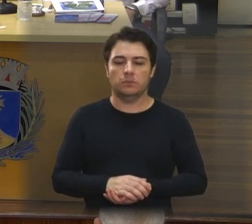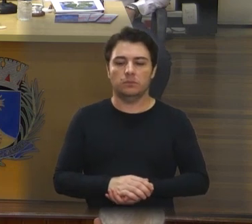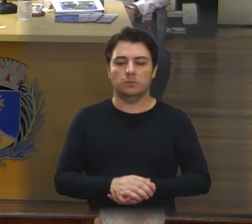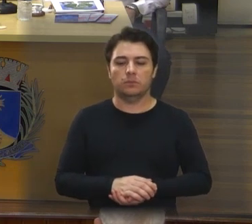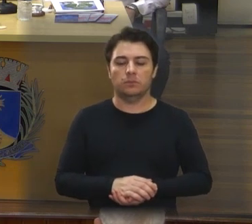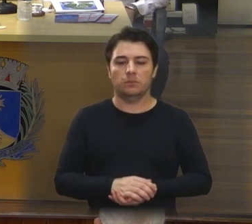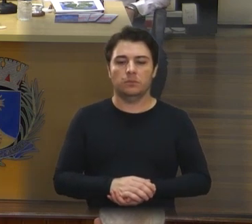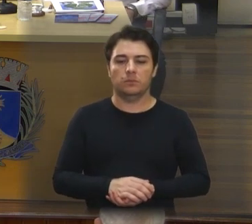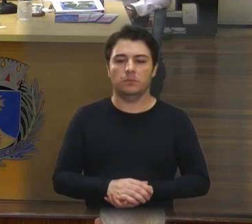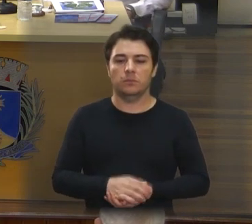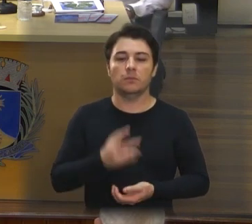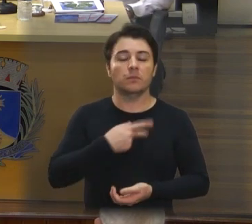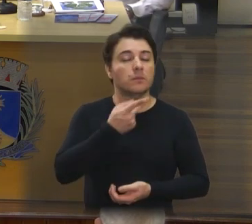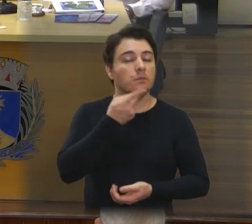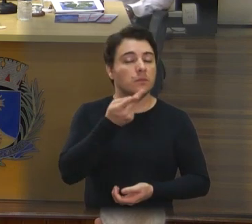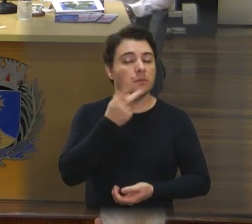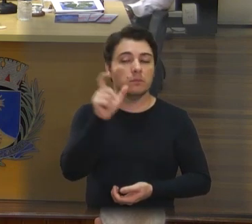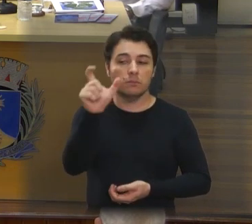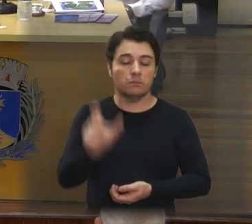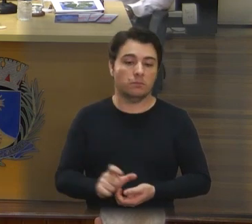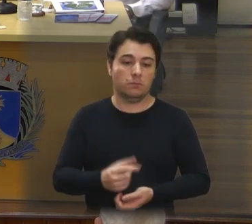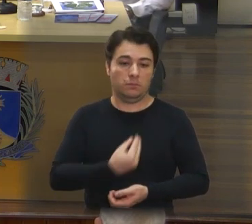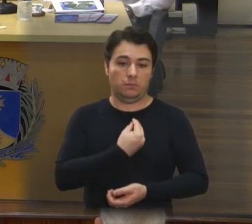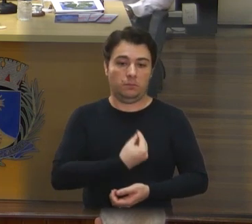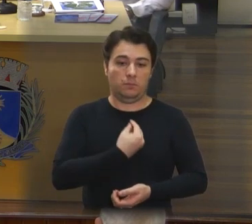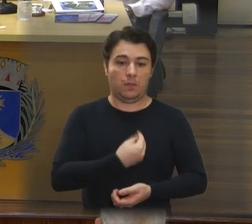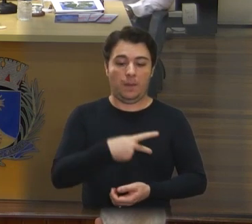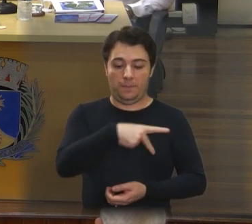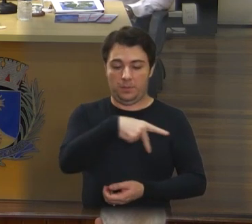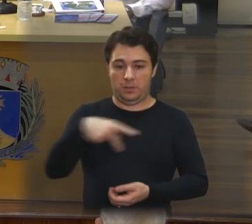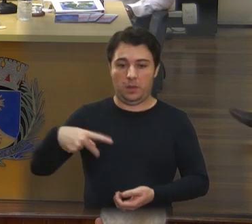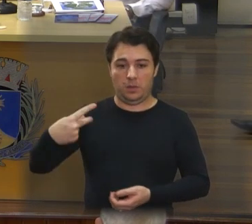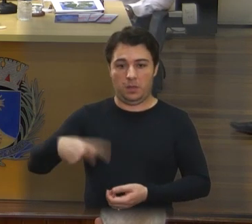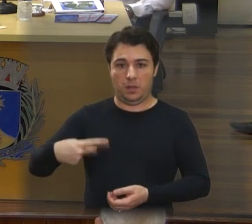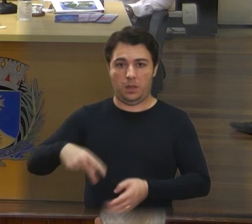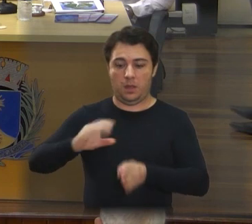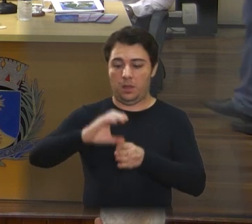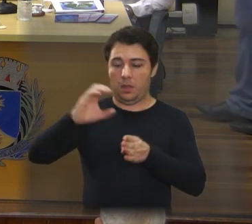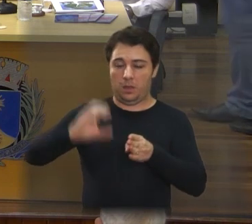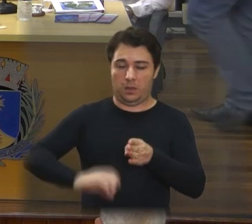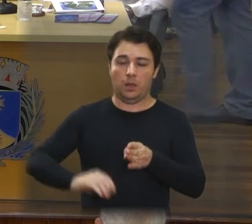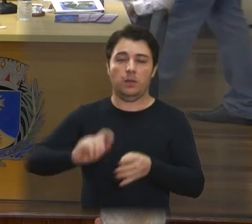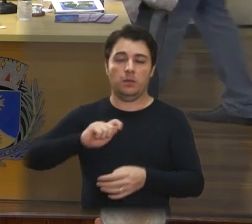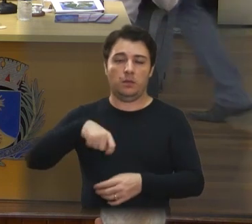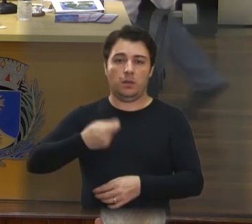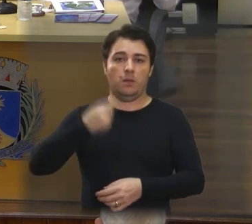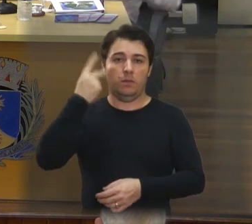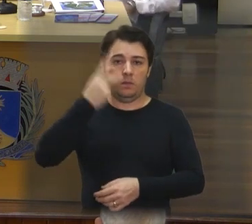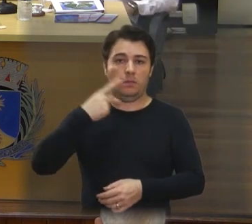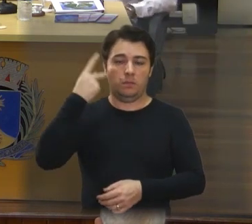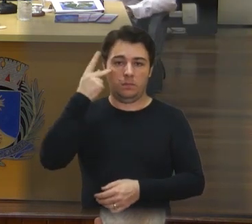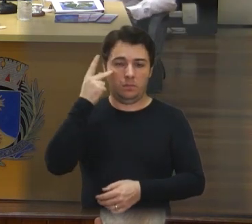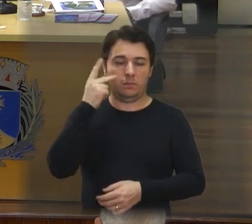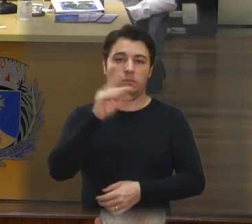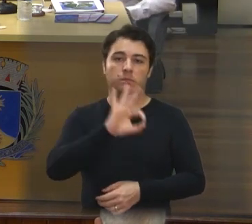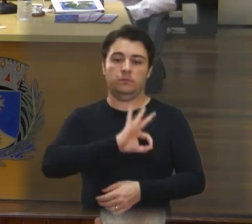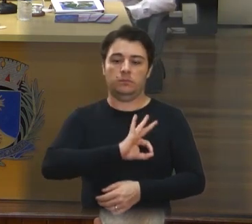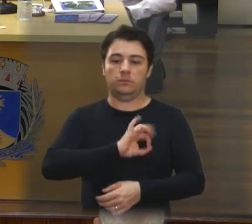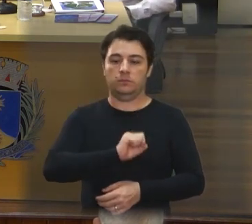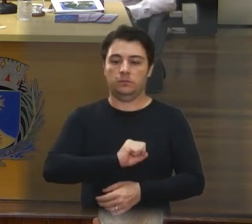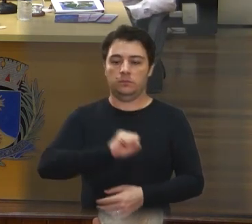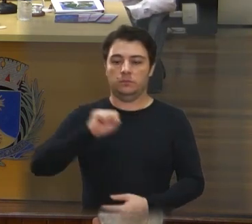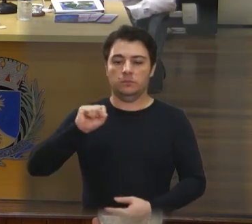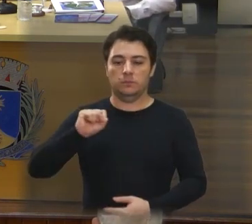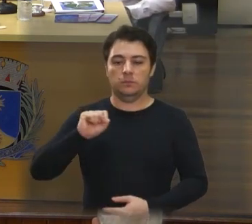eu queria ressaltar a presença no nosso presidente da Câmara Municipal de Araraquara Vereador Tenente